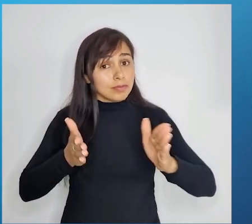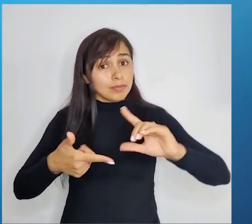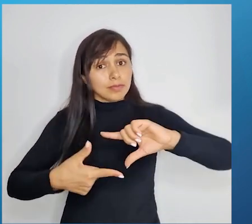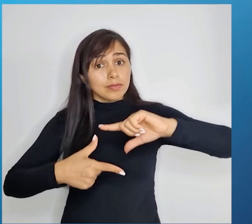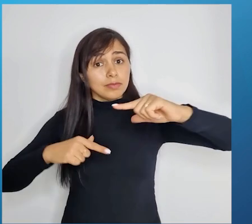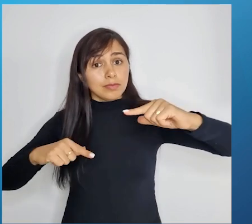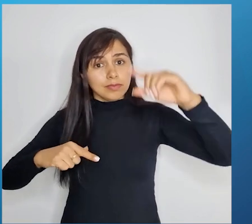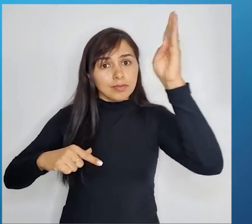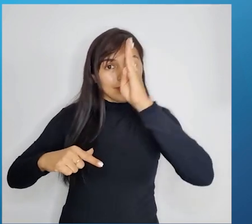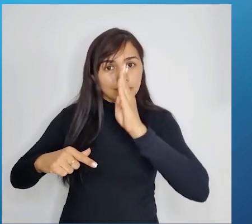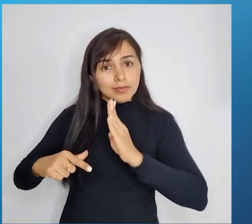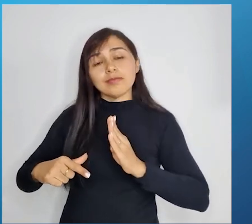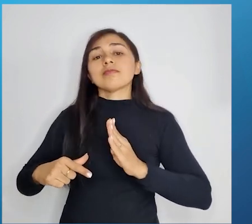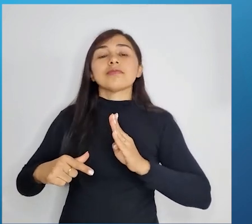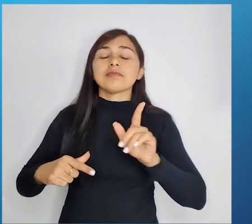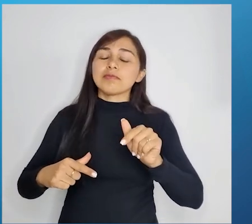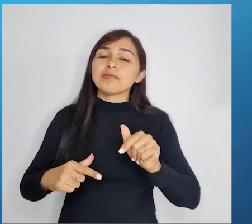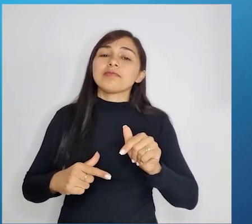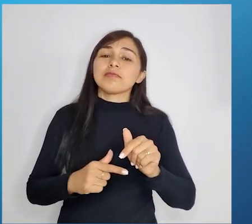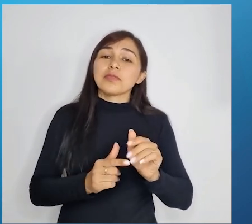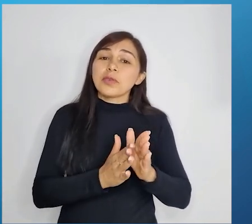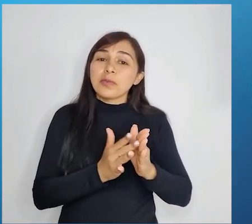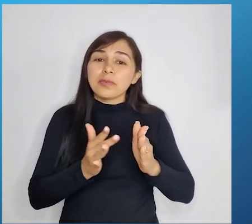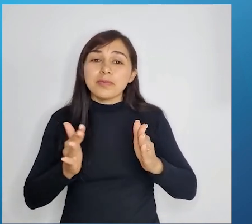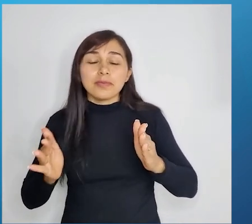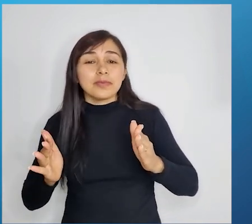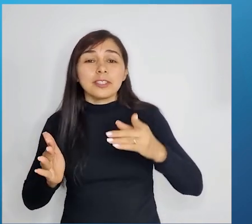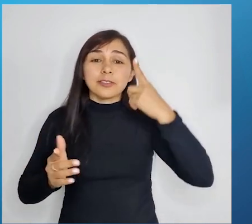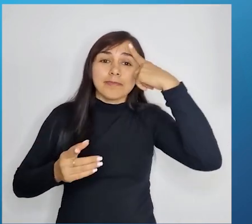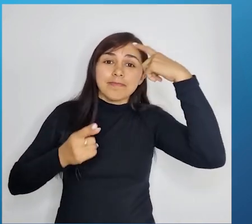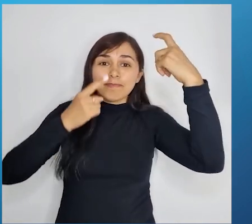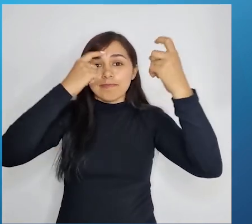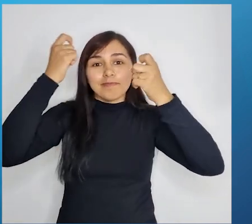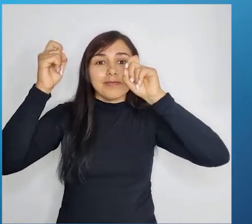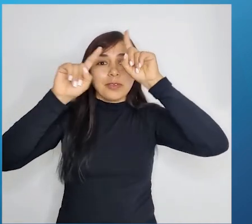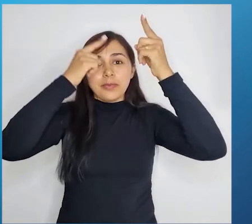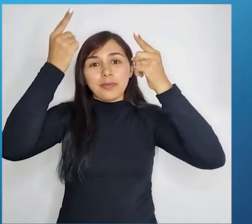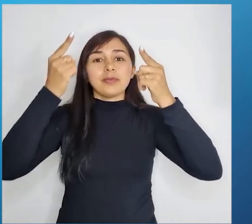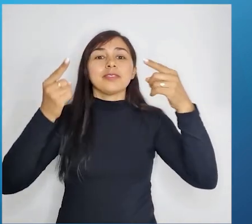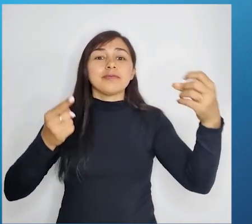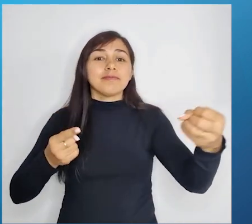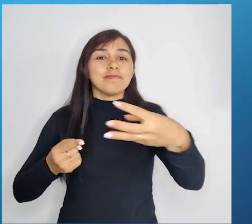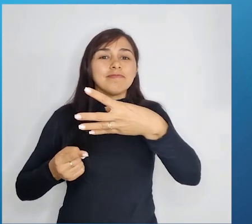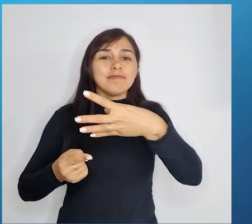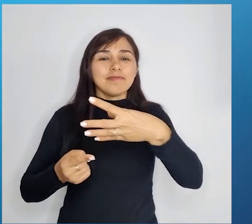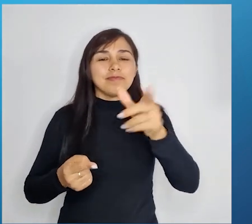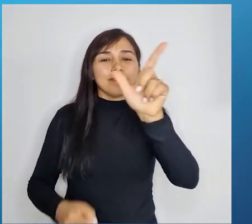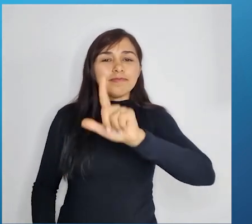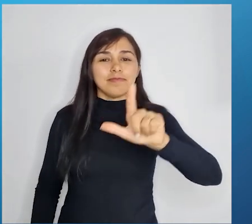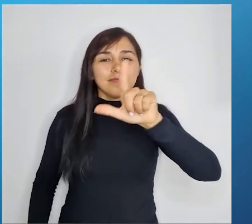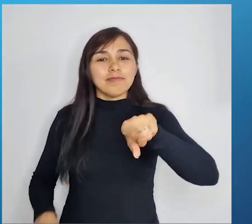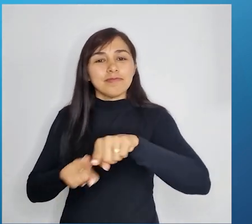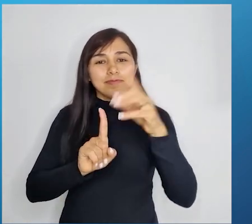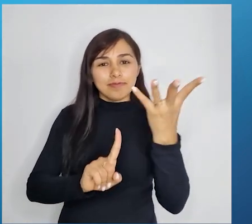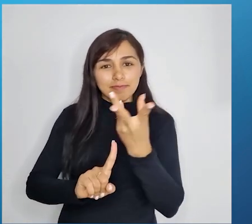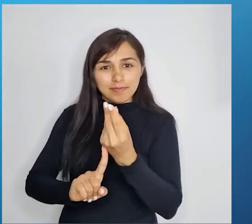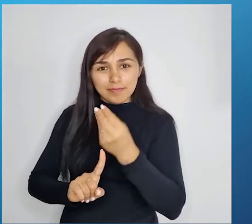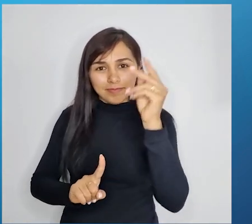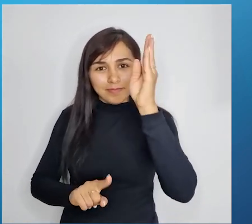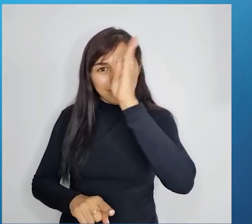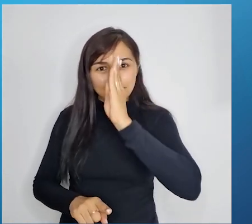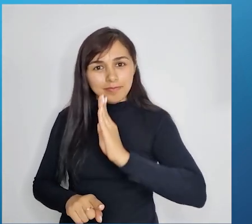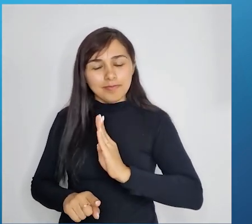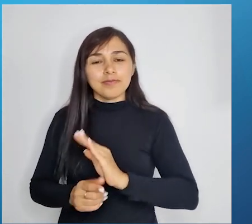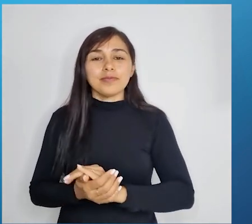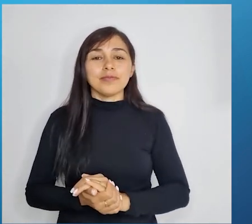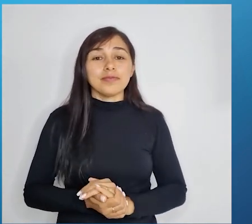geral, o modernismo brasileiro foi um movimento de intensa criatividade e renovação na literatura e nas artes do